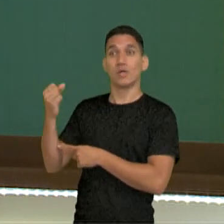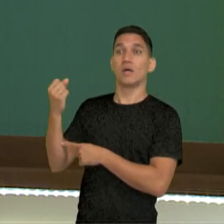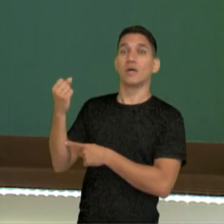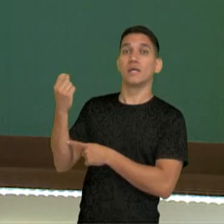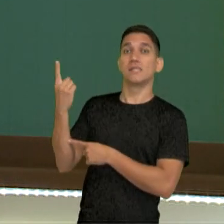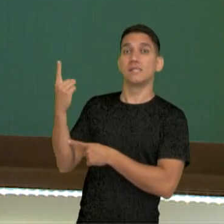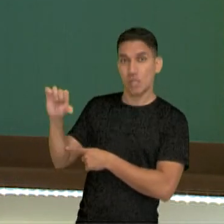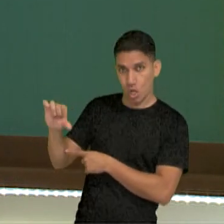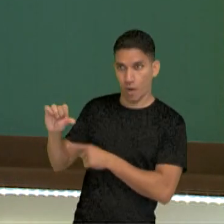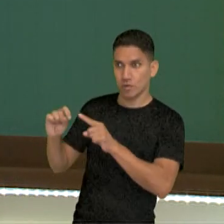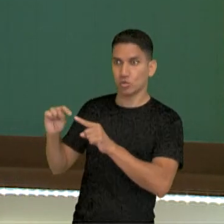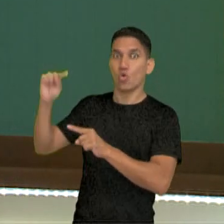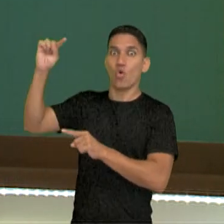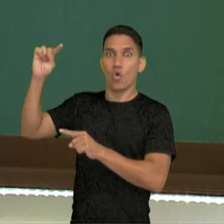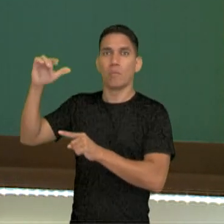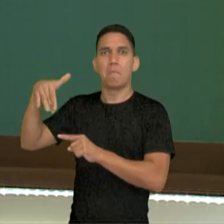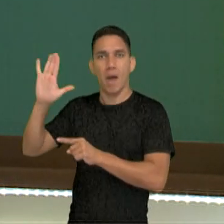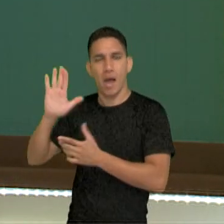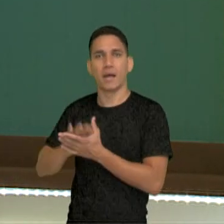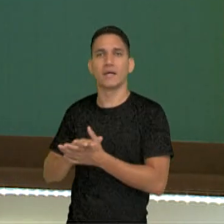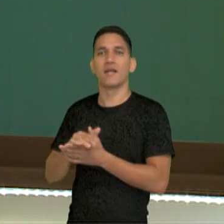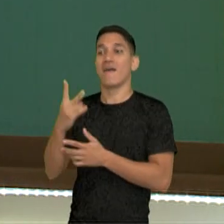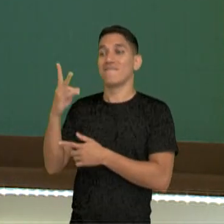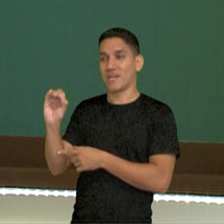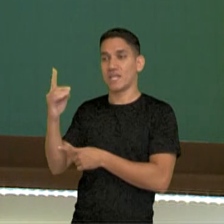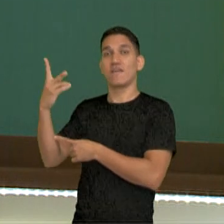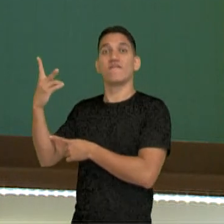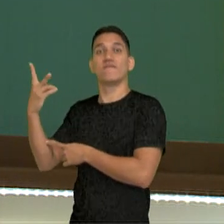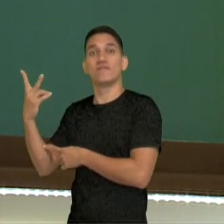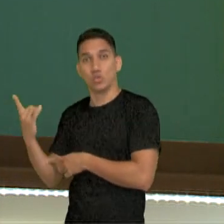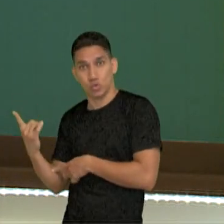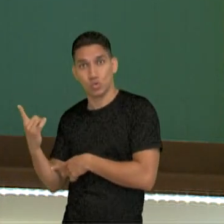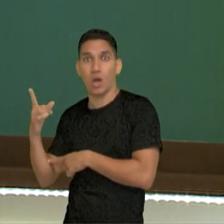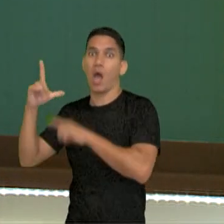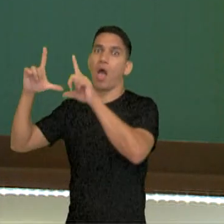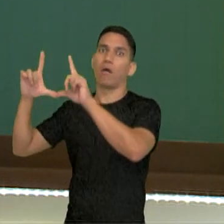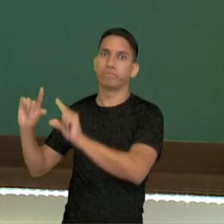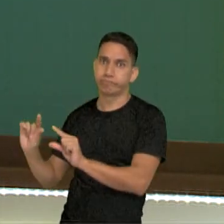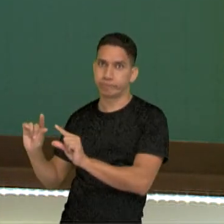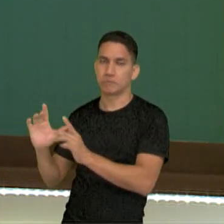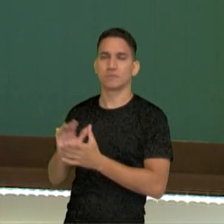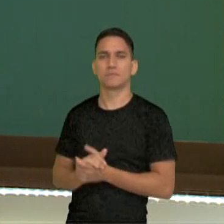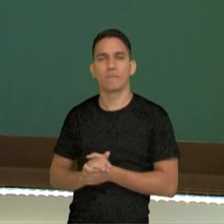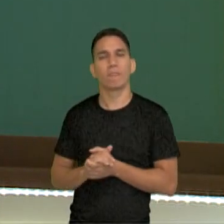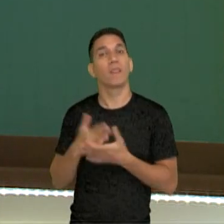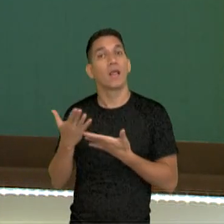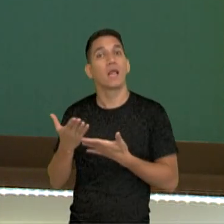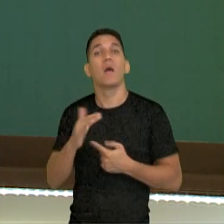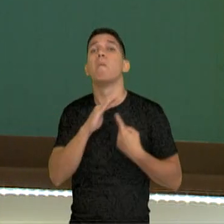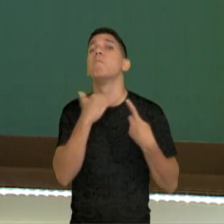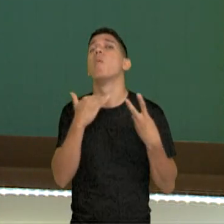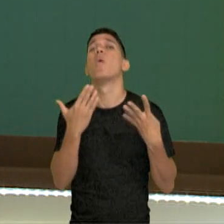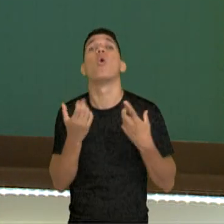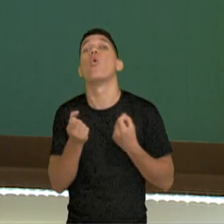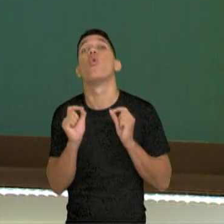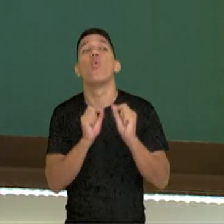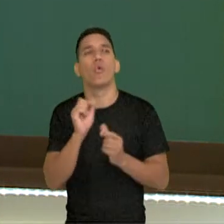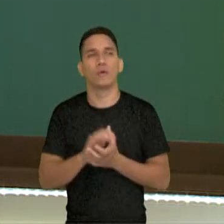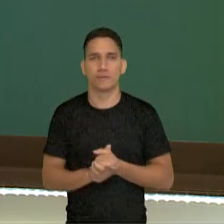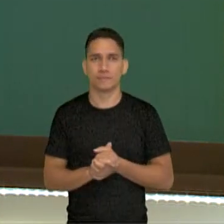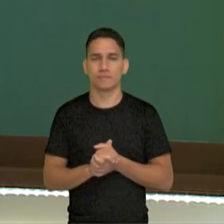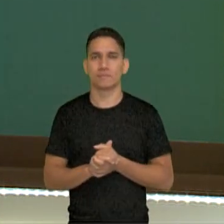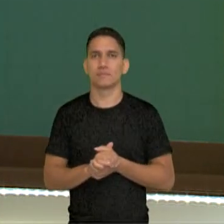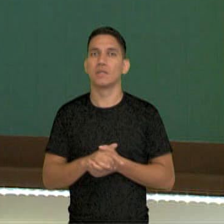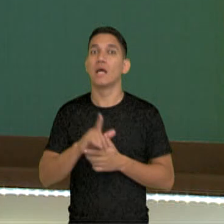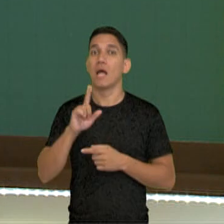natalidade. Em 2020 e 2021, a tendência ali é de queda. E aí, os óbitos, o que, que nós vamos ter? Eles são